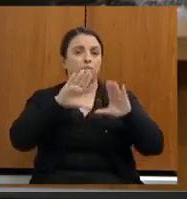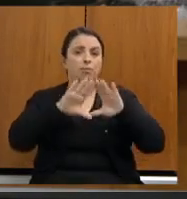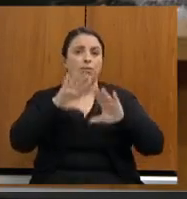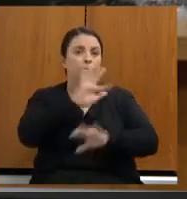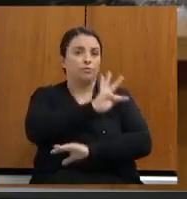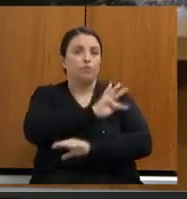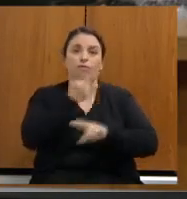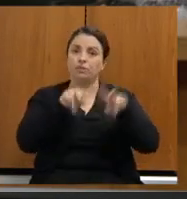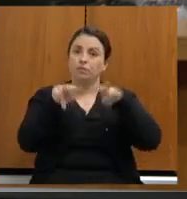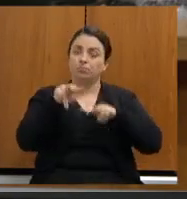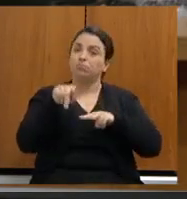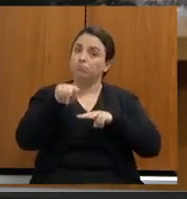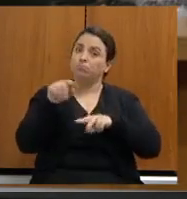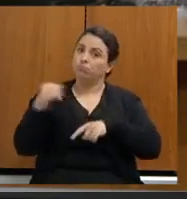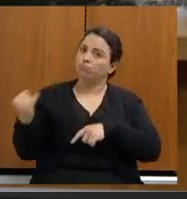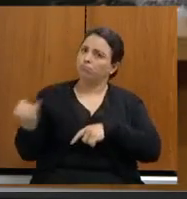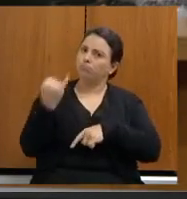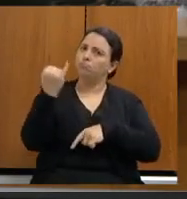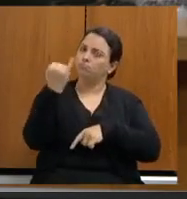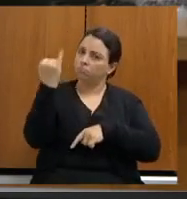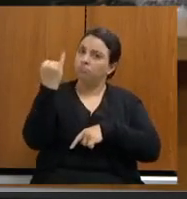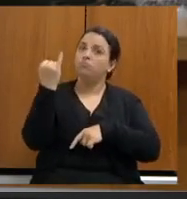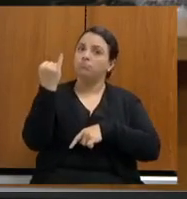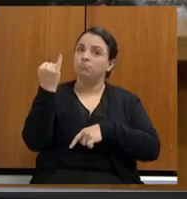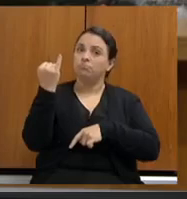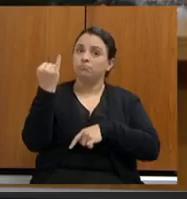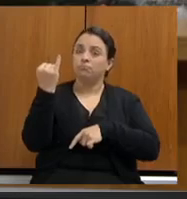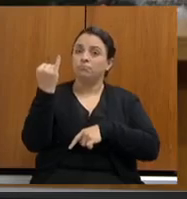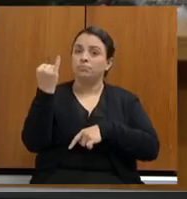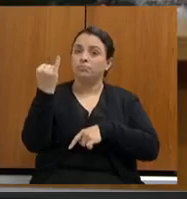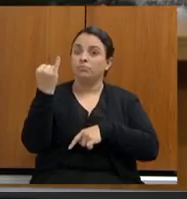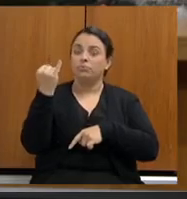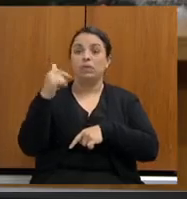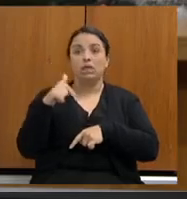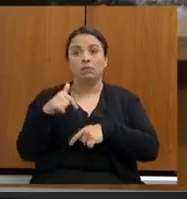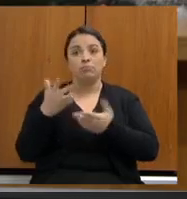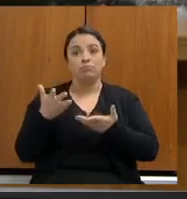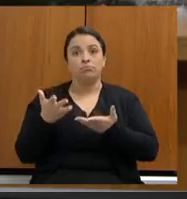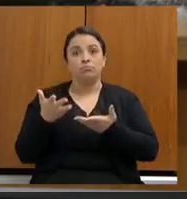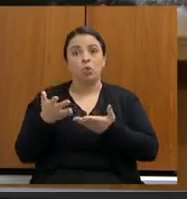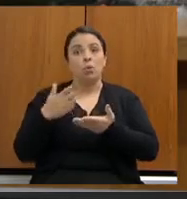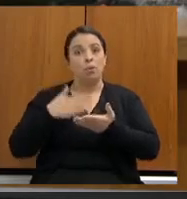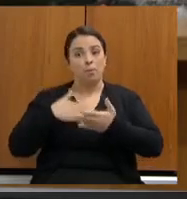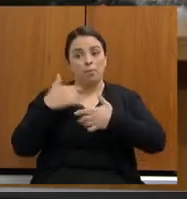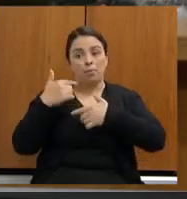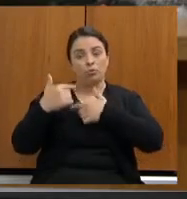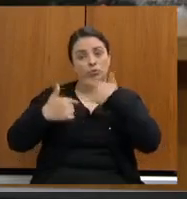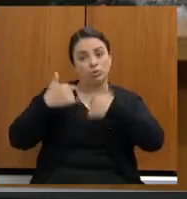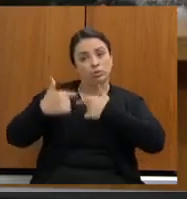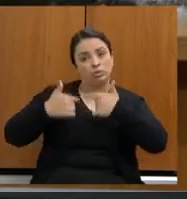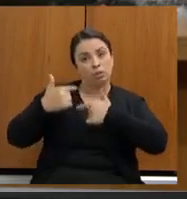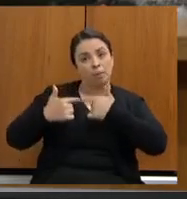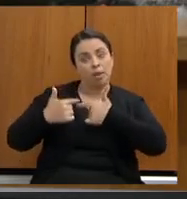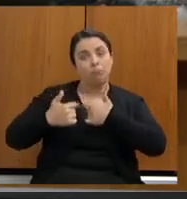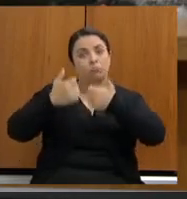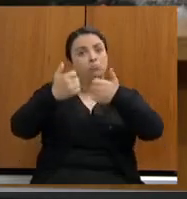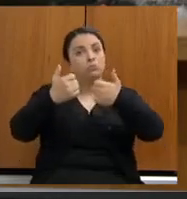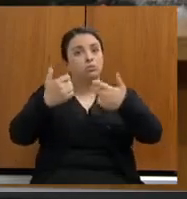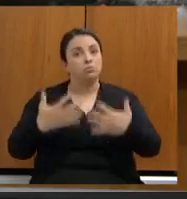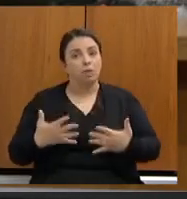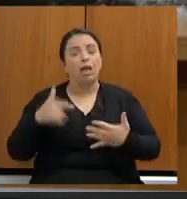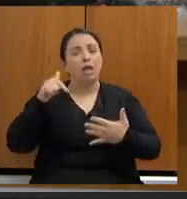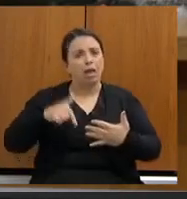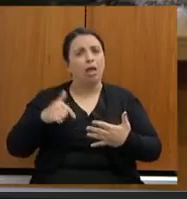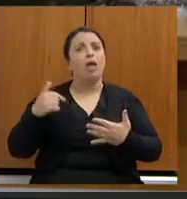muito importante e prestar contas é Um fundamento para os órgãos